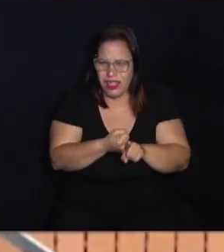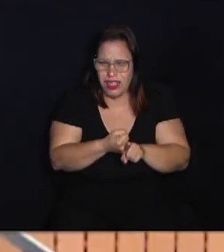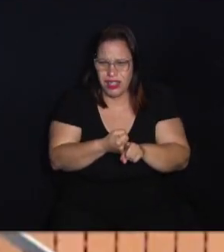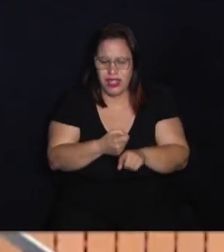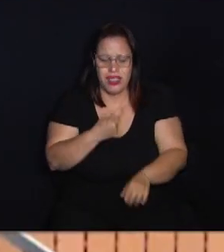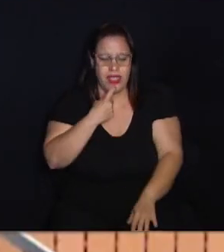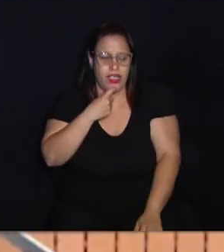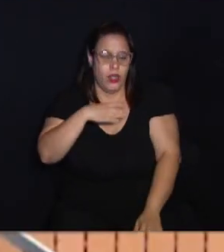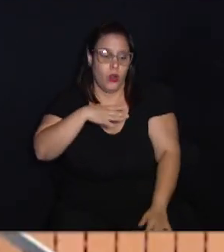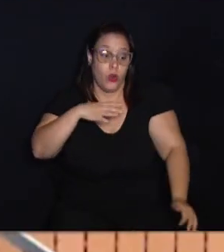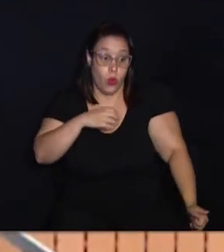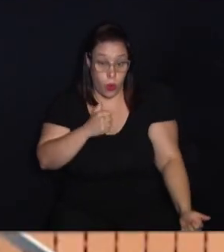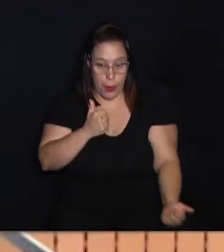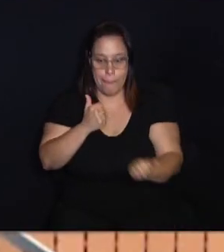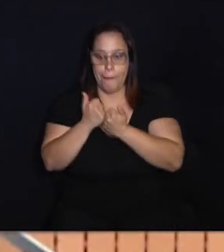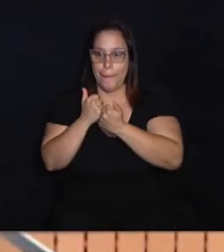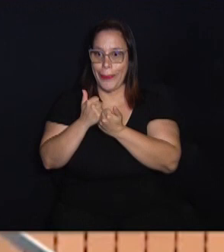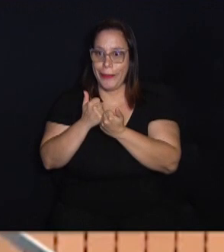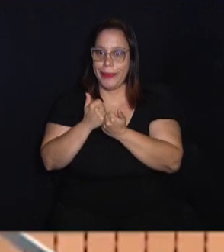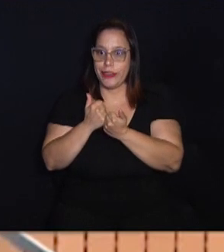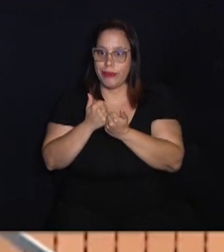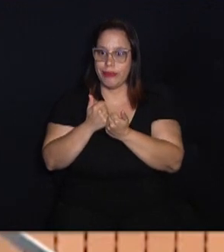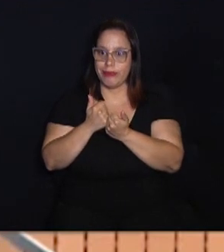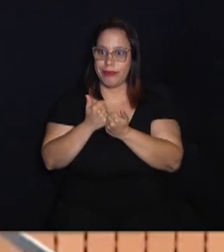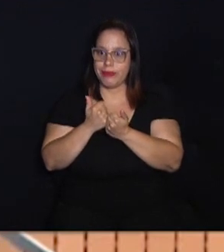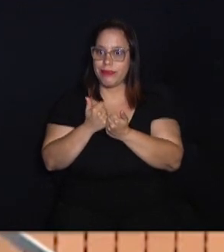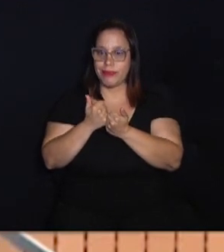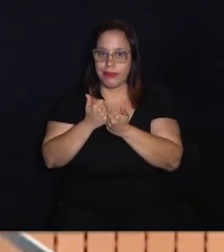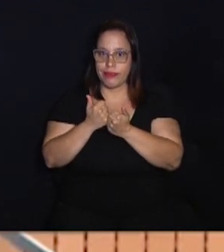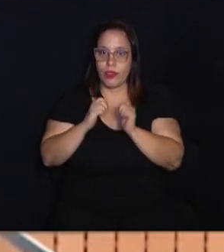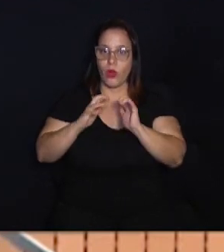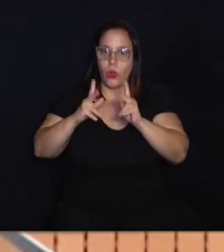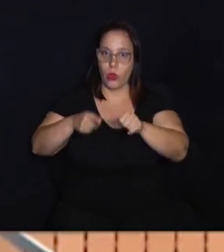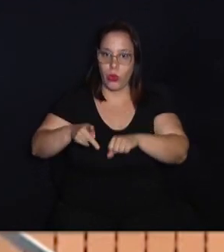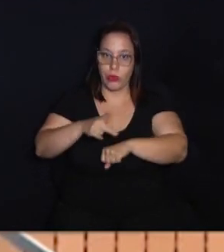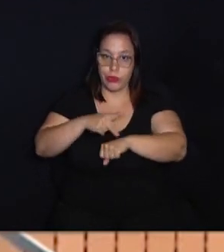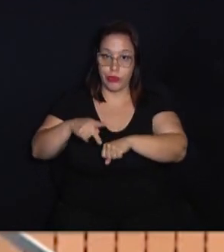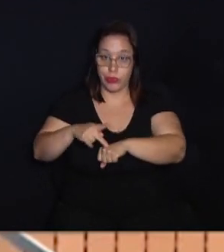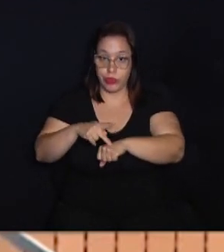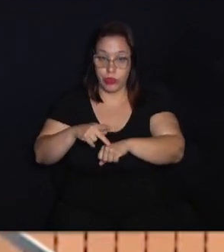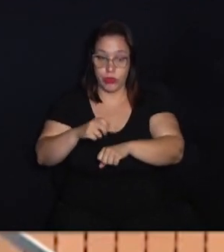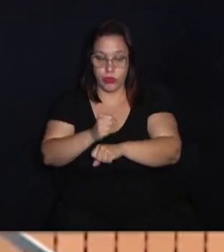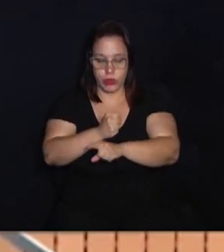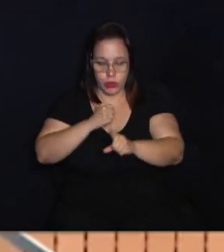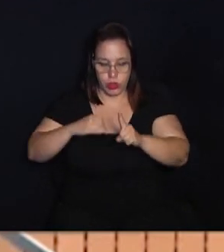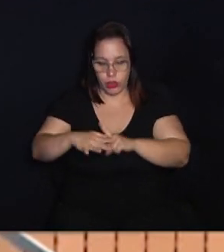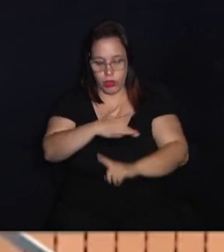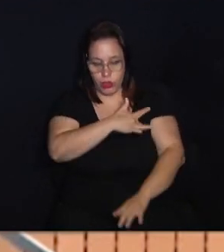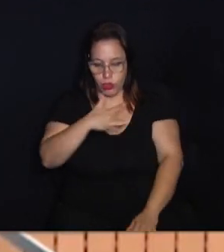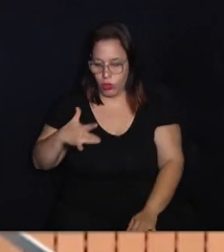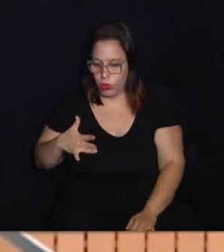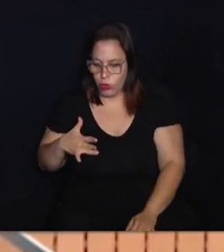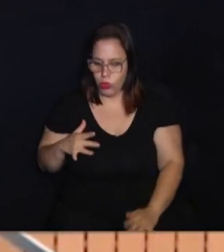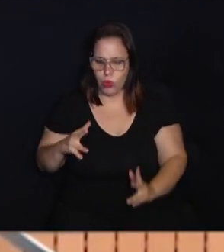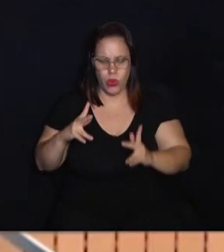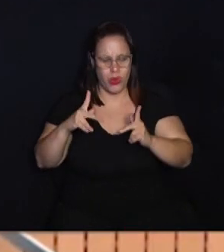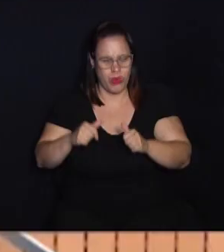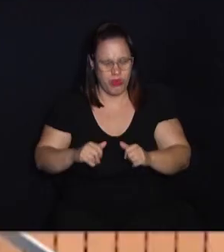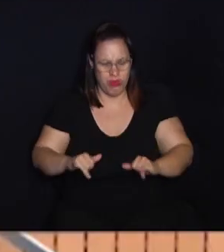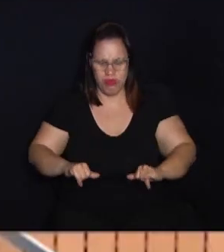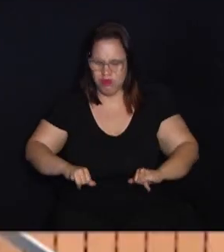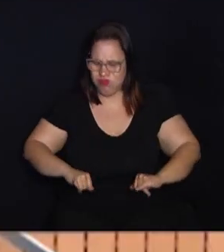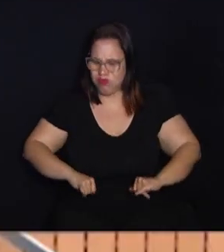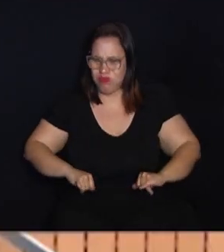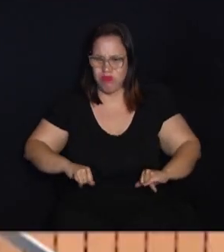cidade, com o apoio de todos, toda a sociedade, todos os trabalhadores da saúde, todos os que sofreram,